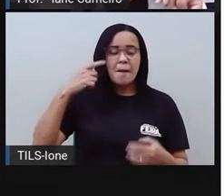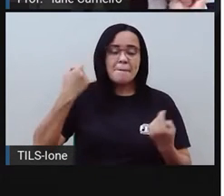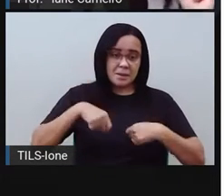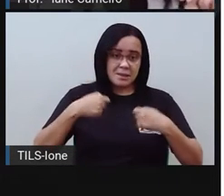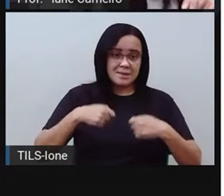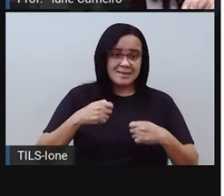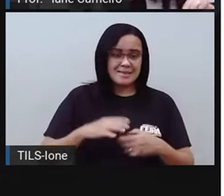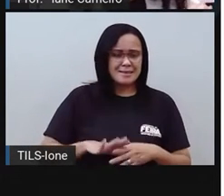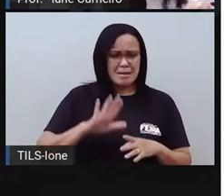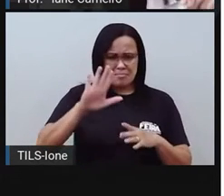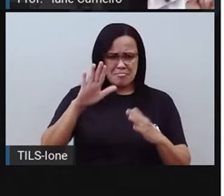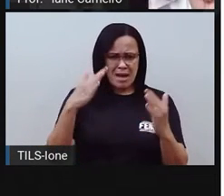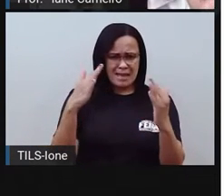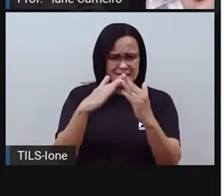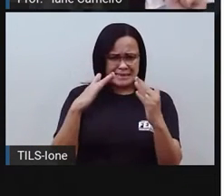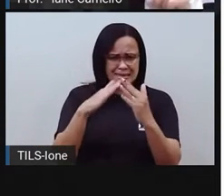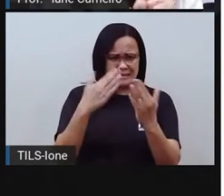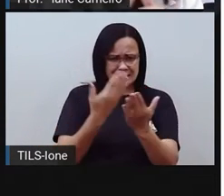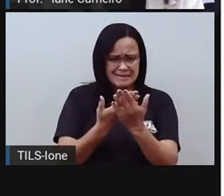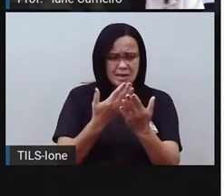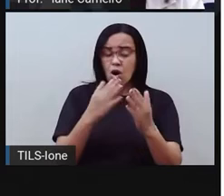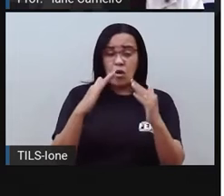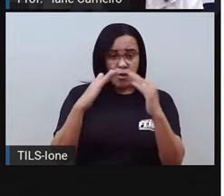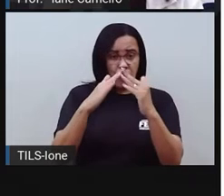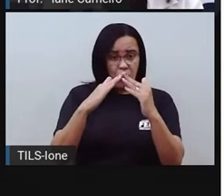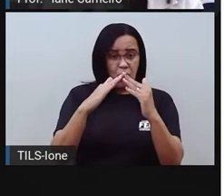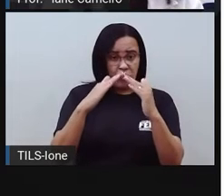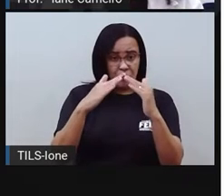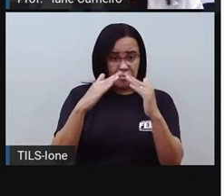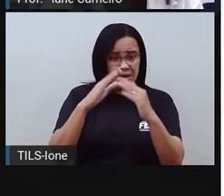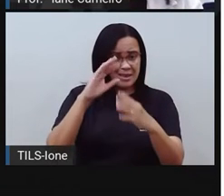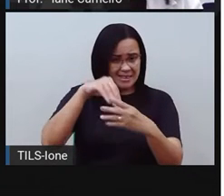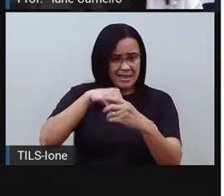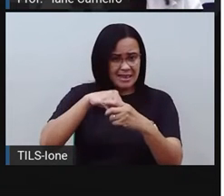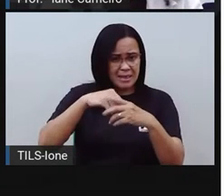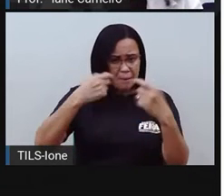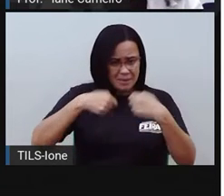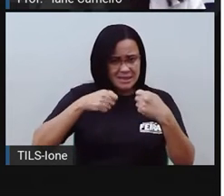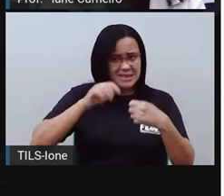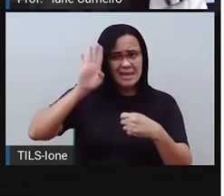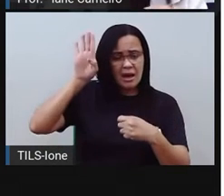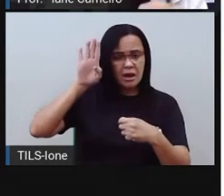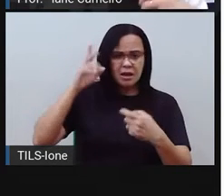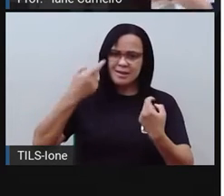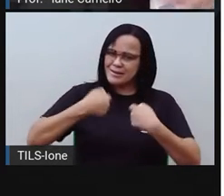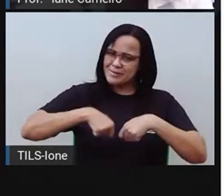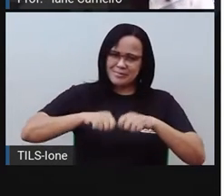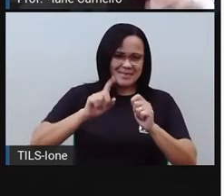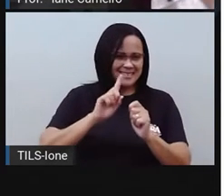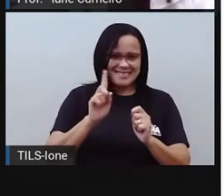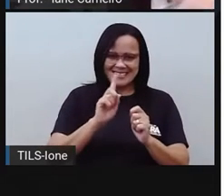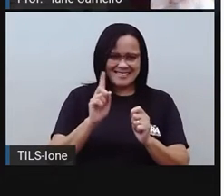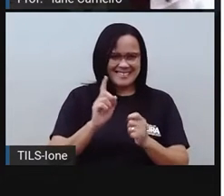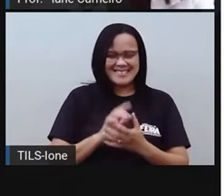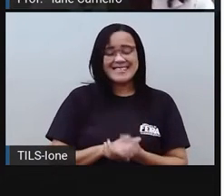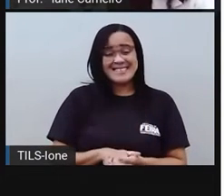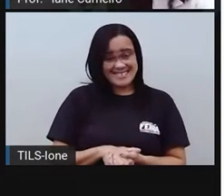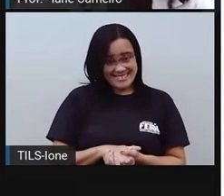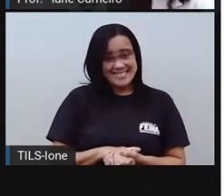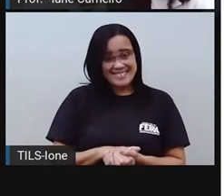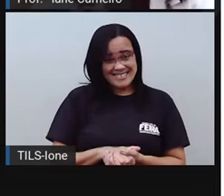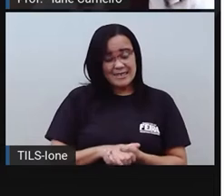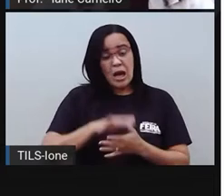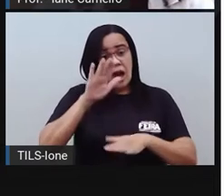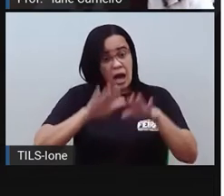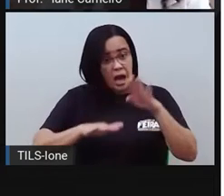duas crianças. Né? E já é, às vezes, difícil quando tem duas crianças na casa. Porque uma quer falar e a outra fica aquela zoada,